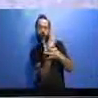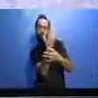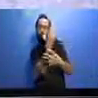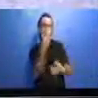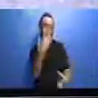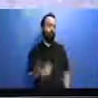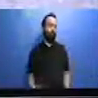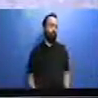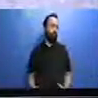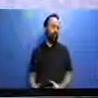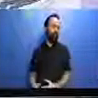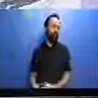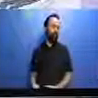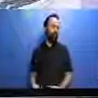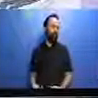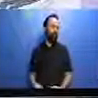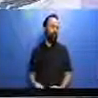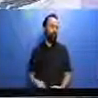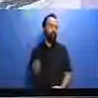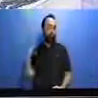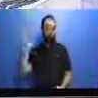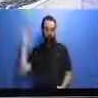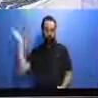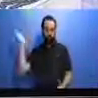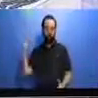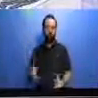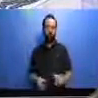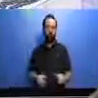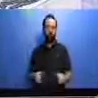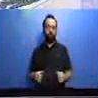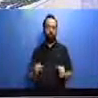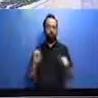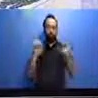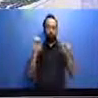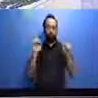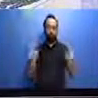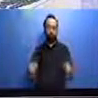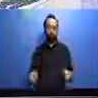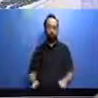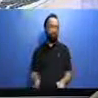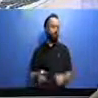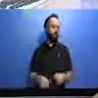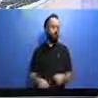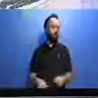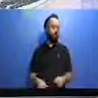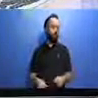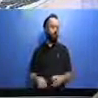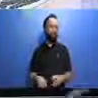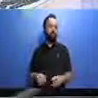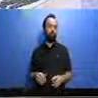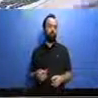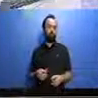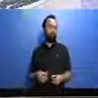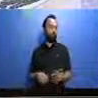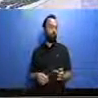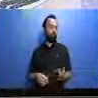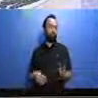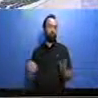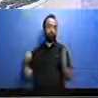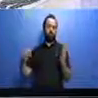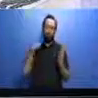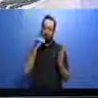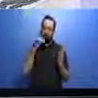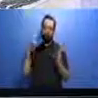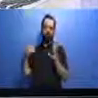está inserida. Bom, agora vamos detalhar mais um pouco como que ocorre esse processo de filtração. A água,